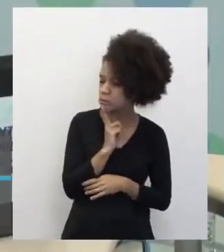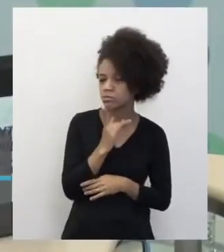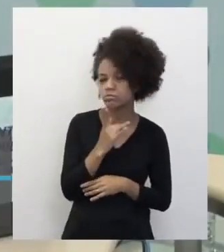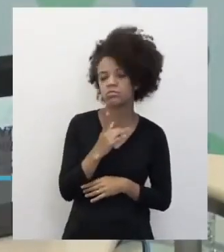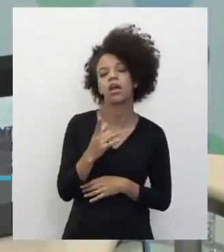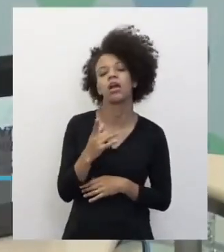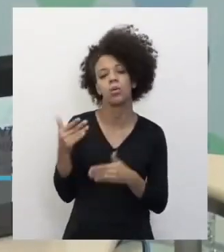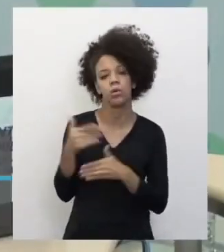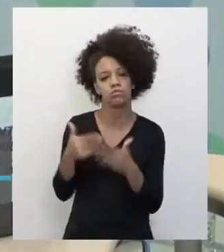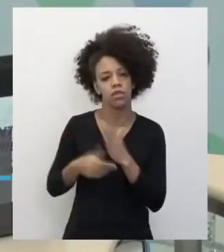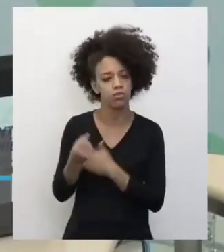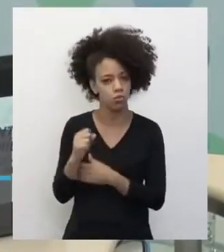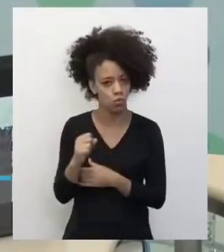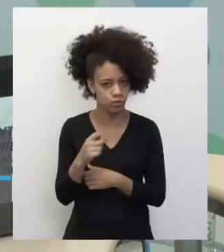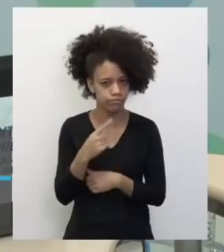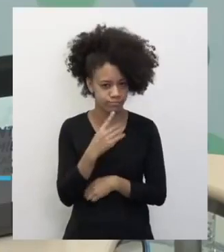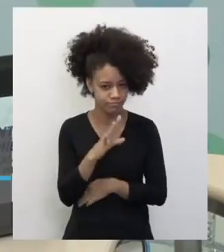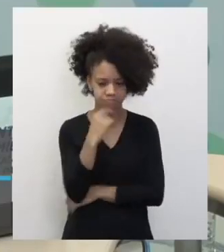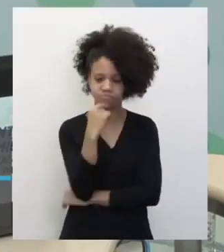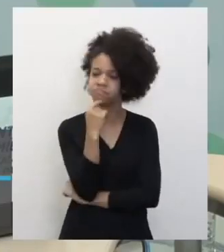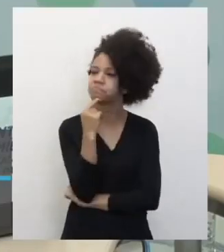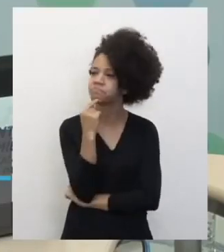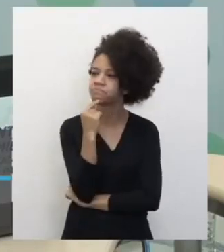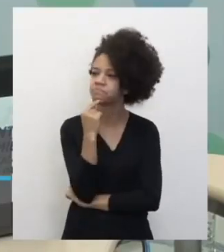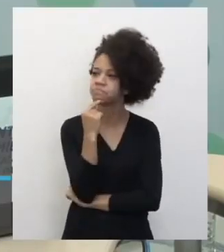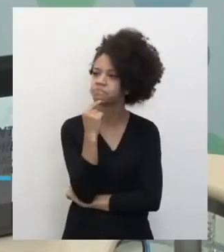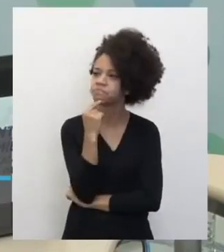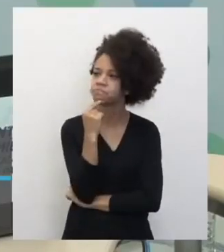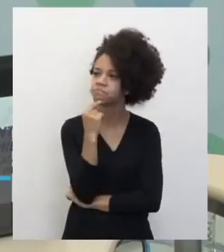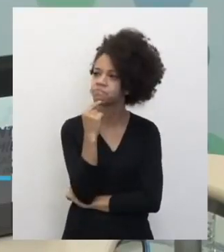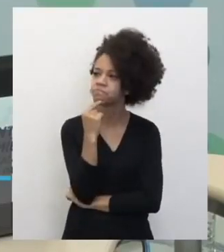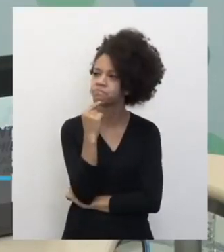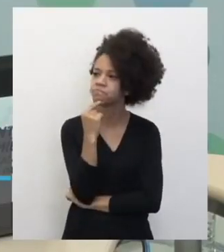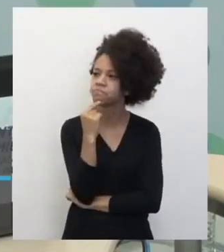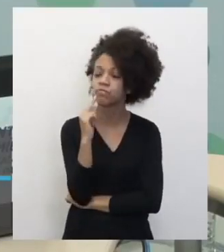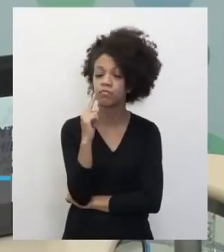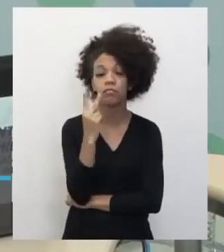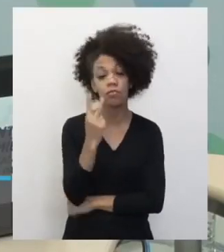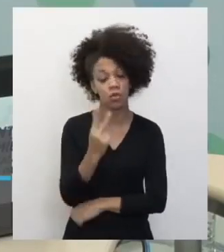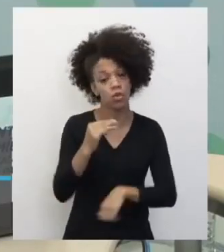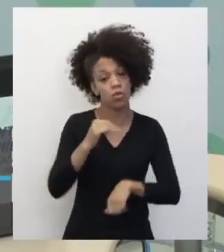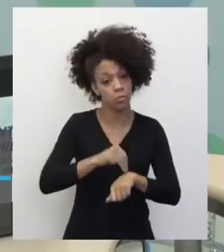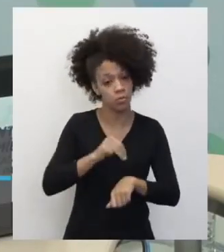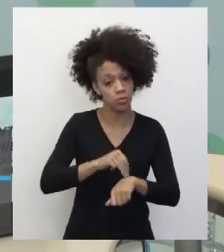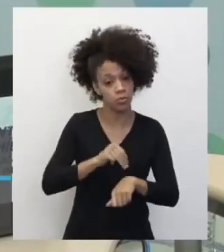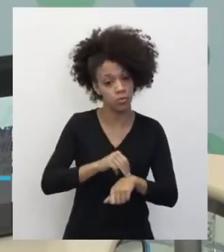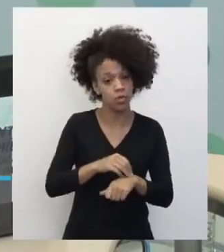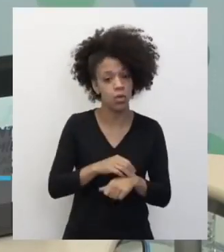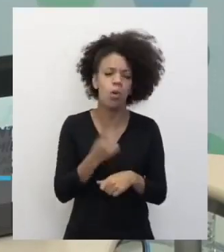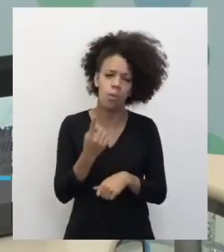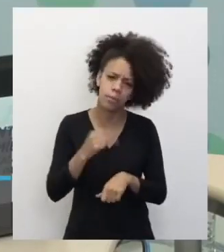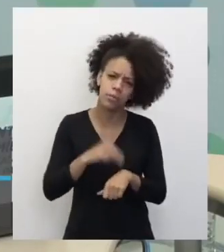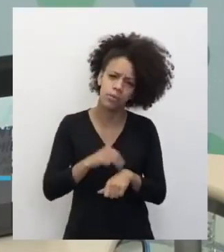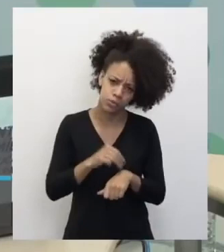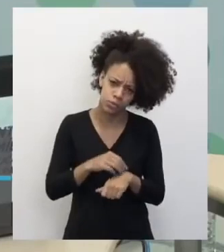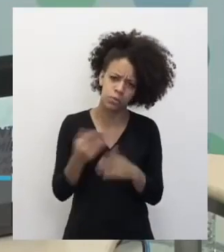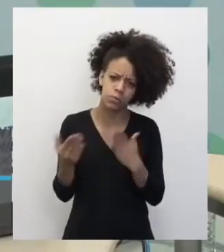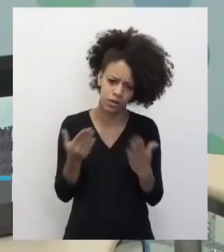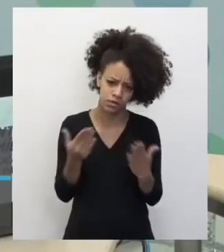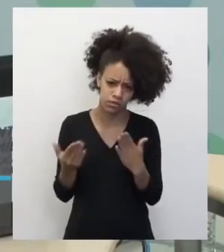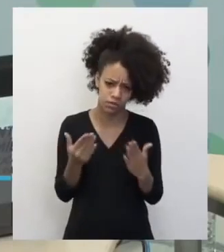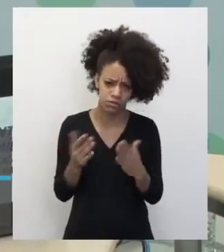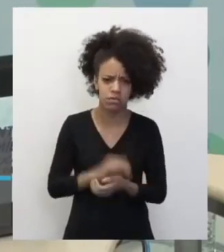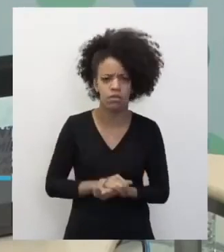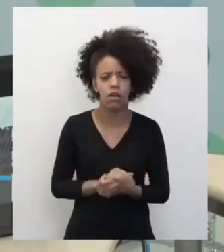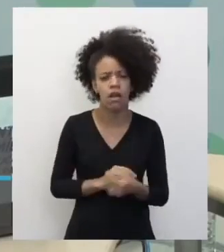8. Vamos lá, vocês têm então aí 2 minutinhos, aliás, 1 minutinho para analisar essa imagem,